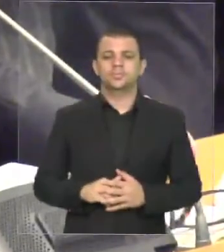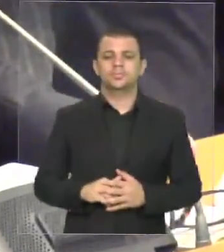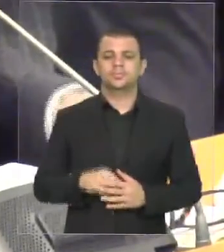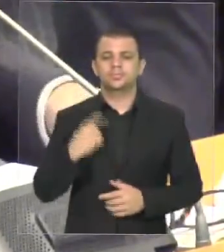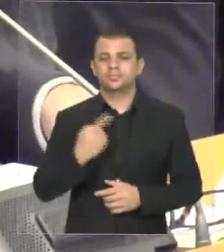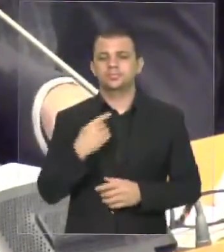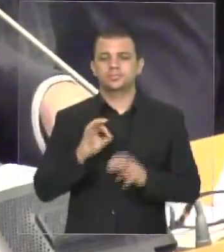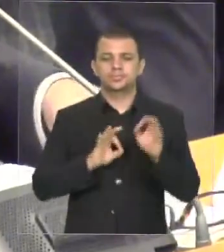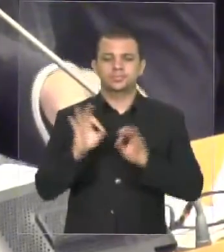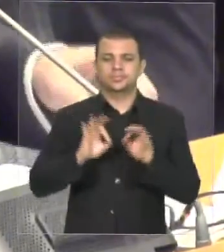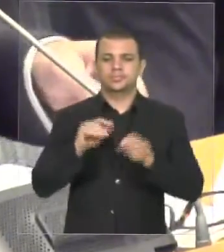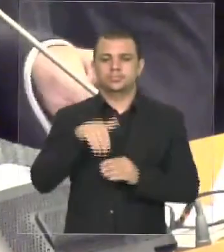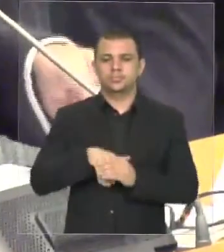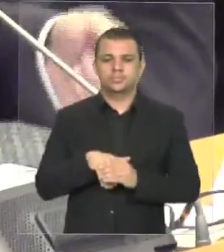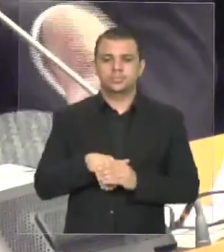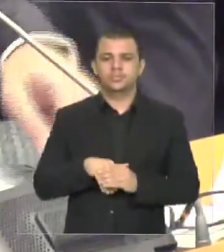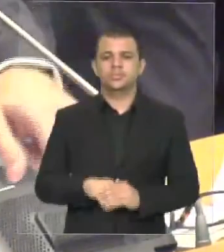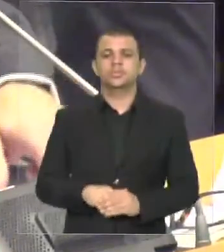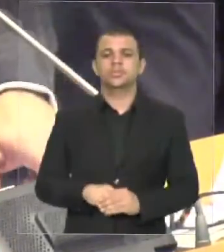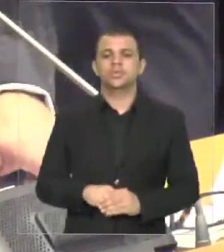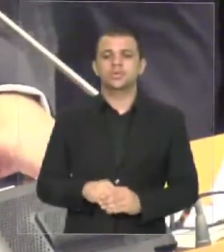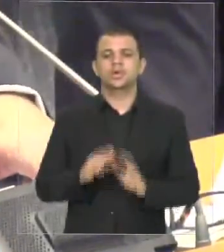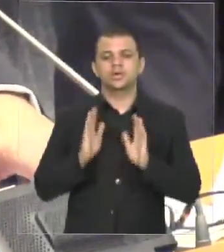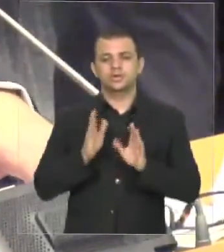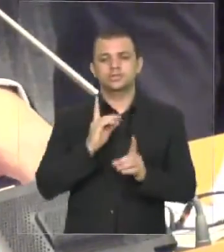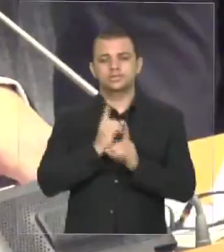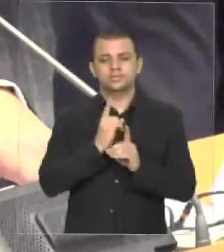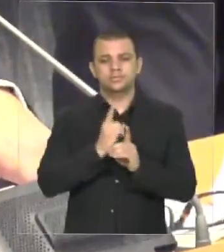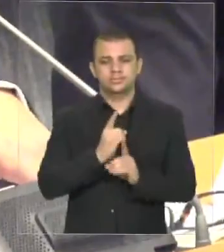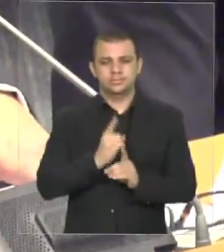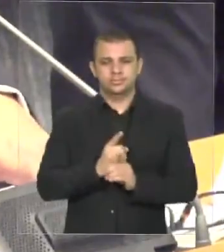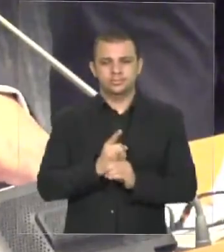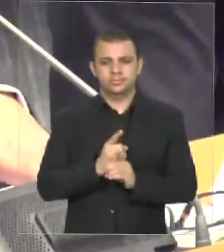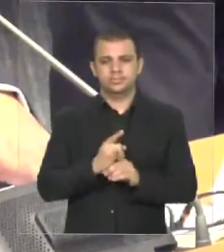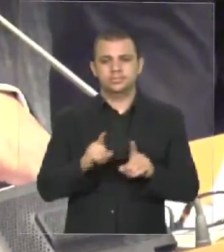elaboração do voto, fui identificado